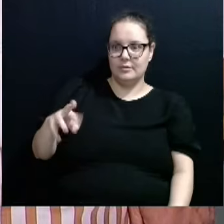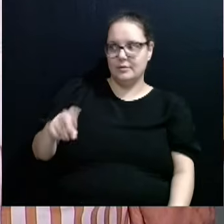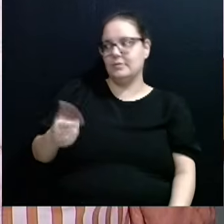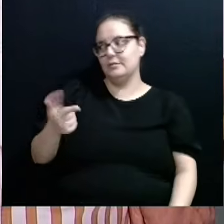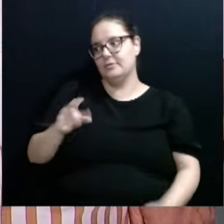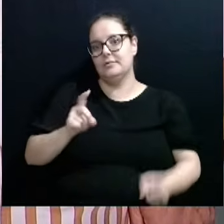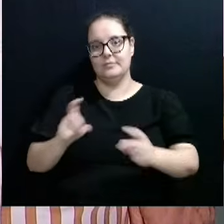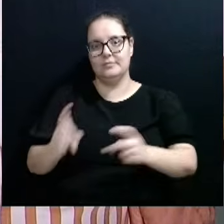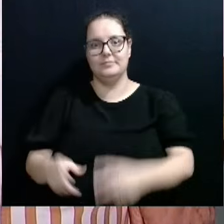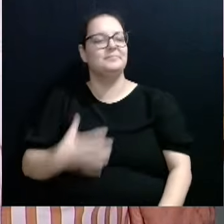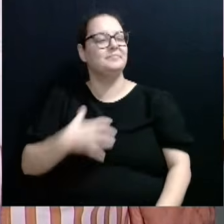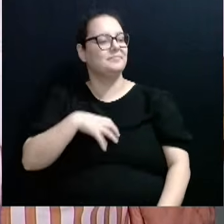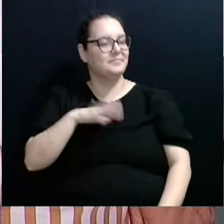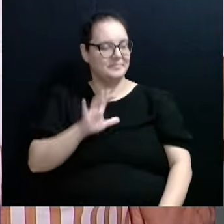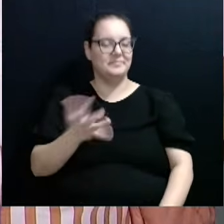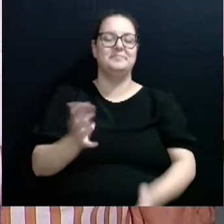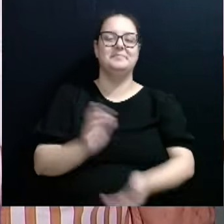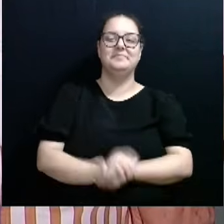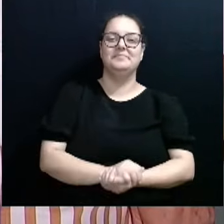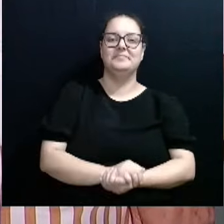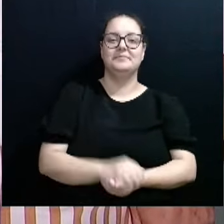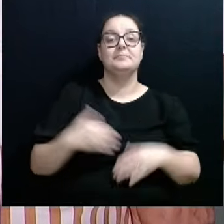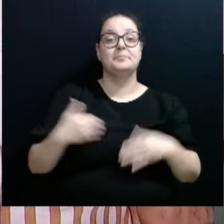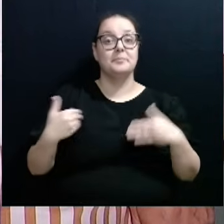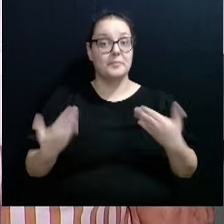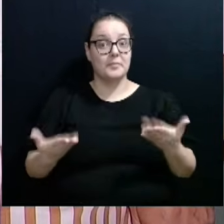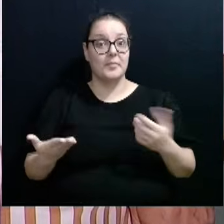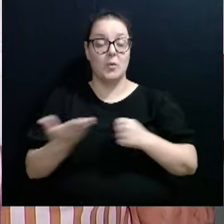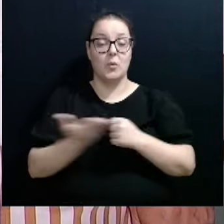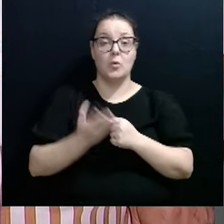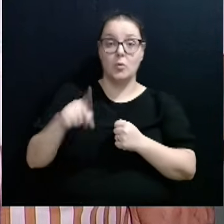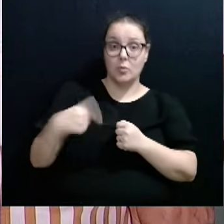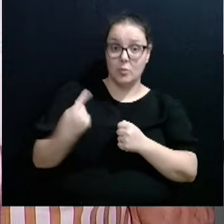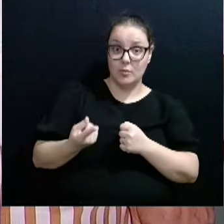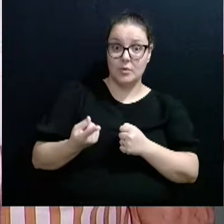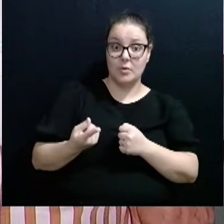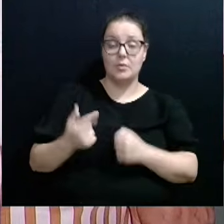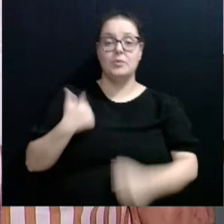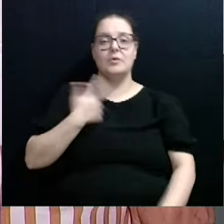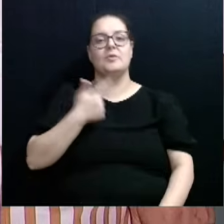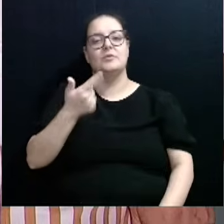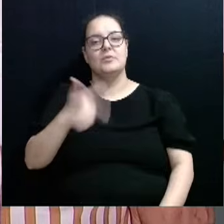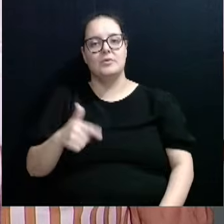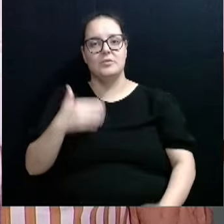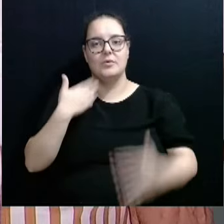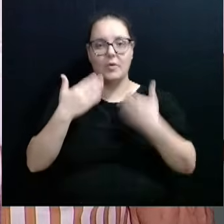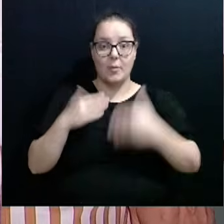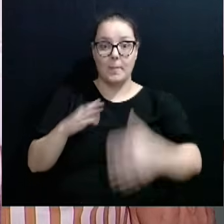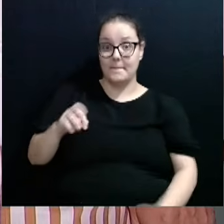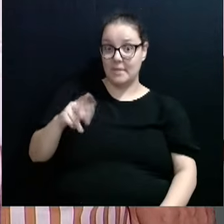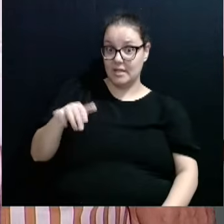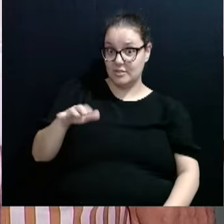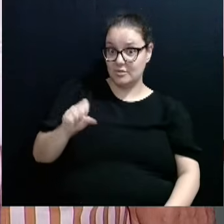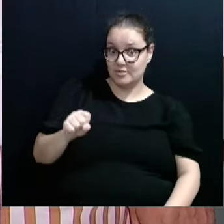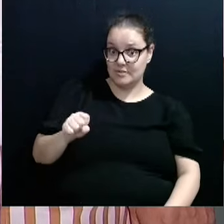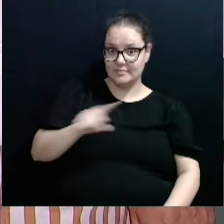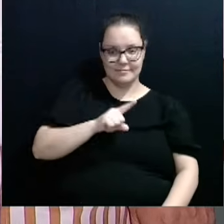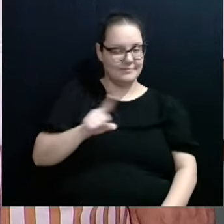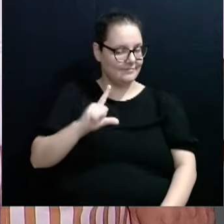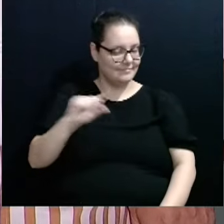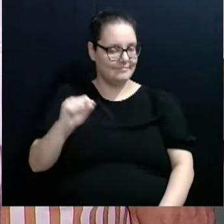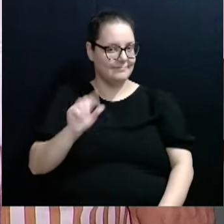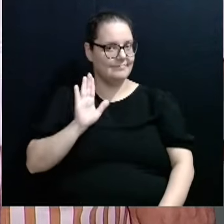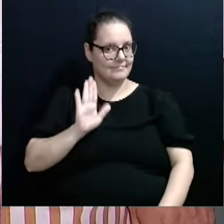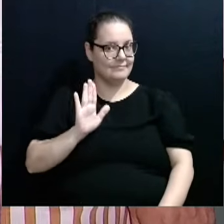aí. Olha só, no bloco seguinte a gente vai continuar falando sobre brechós. Não saia daí, só que